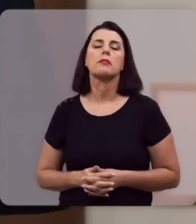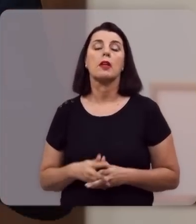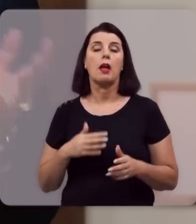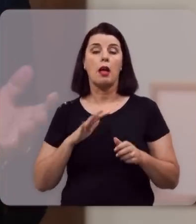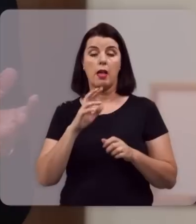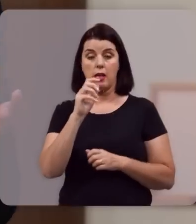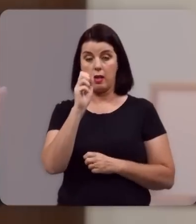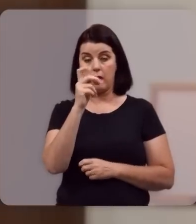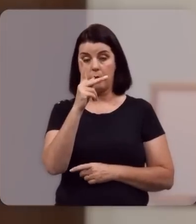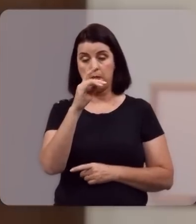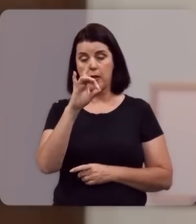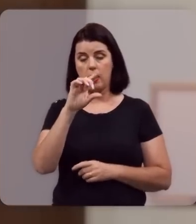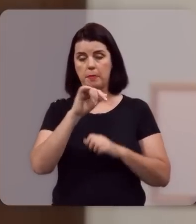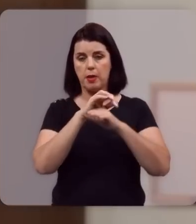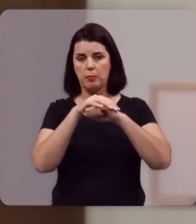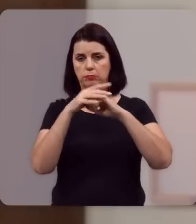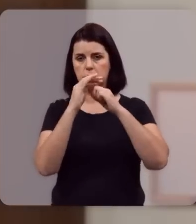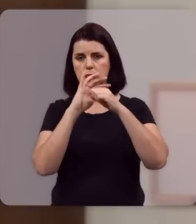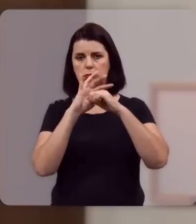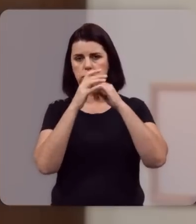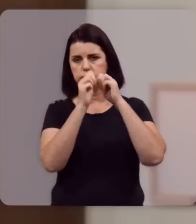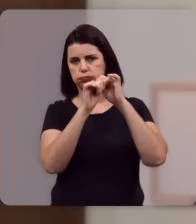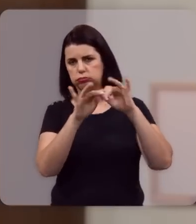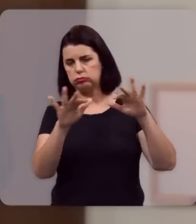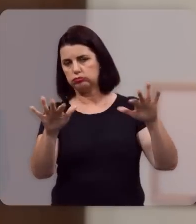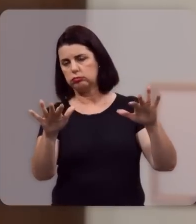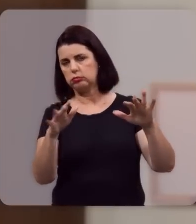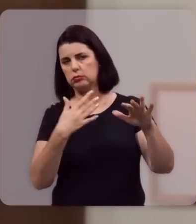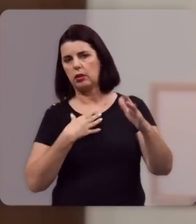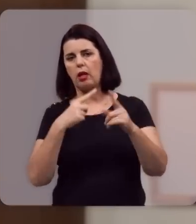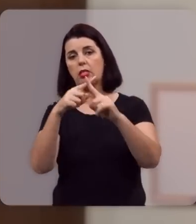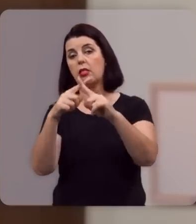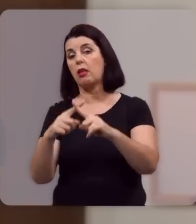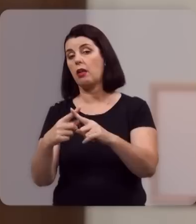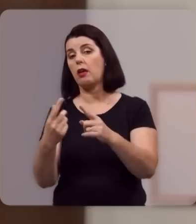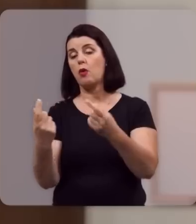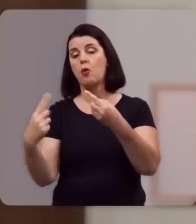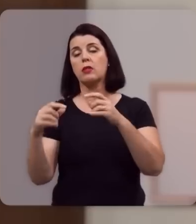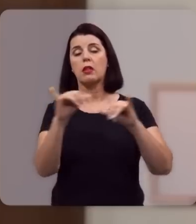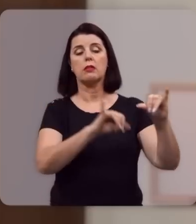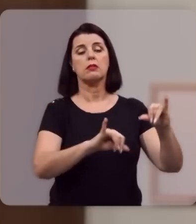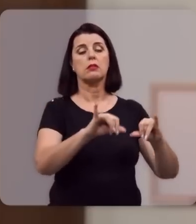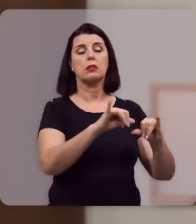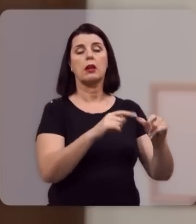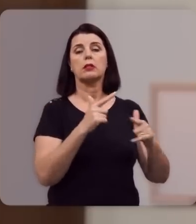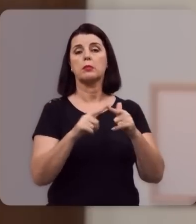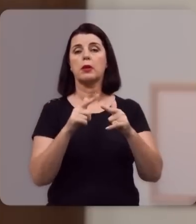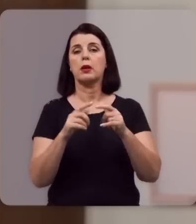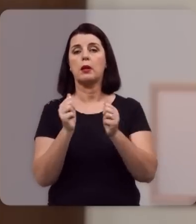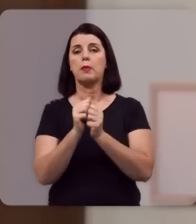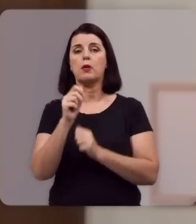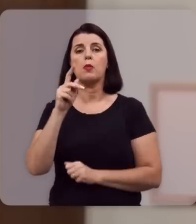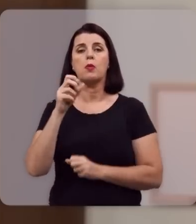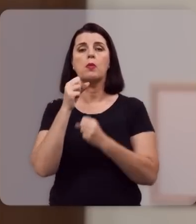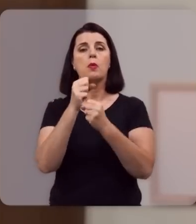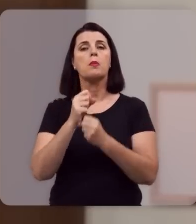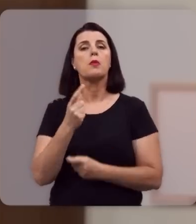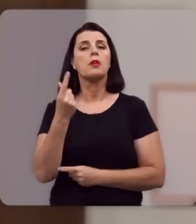E as epidemias estão por aí, desafiando a ciência, abalando o poder político e econômico das